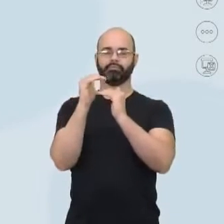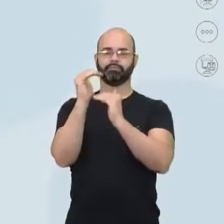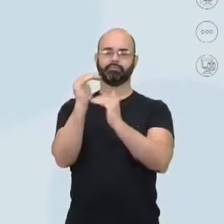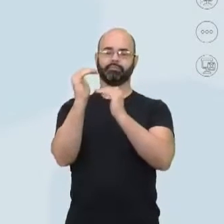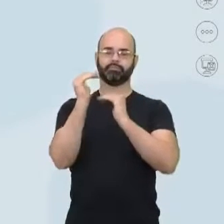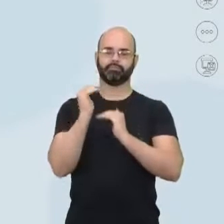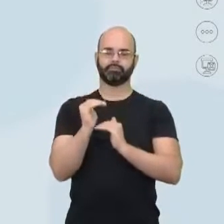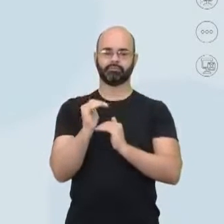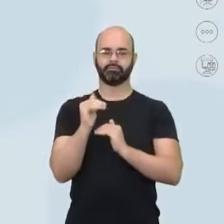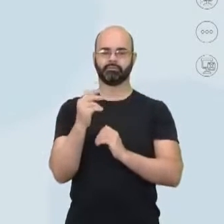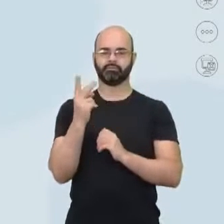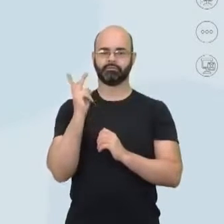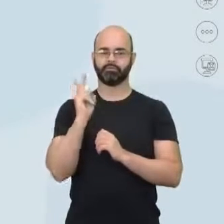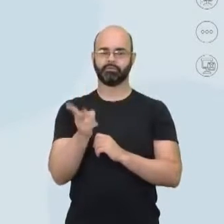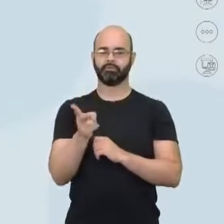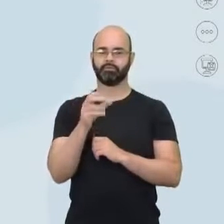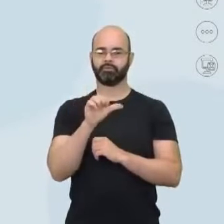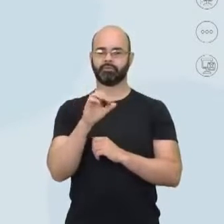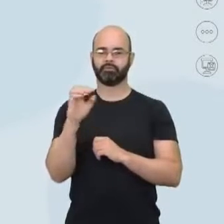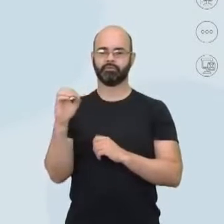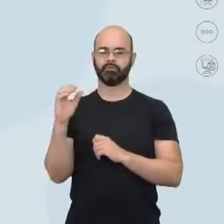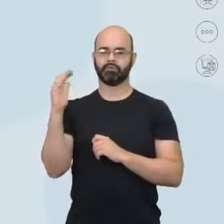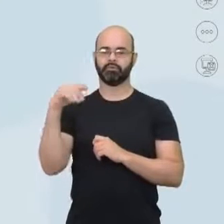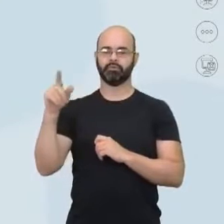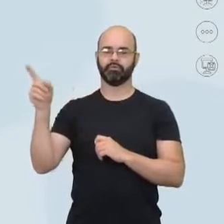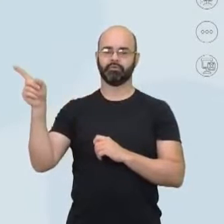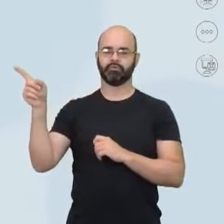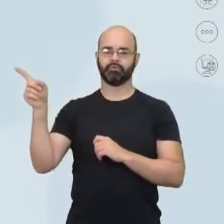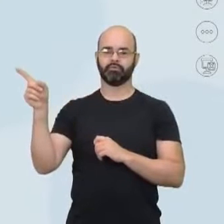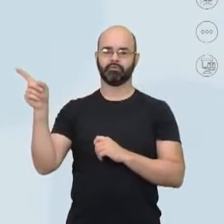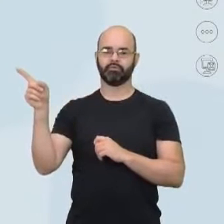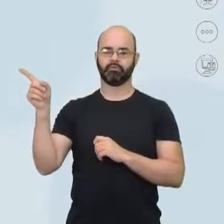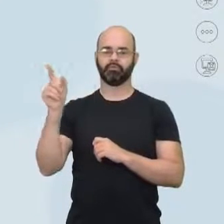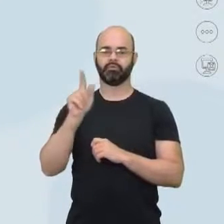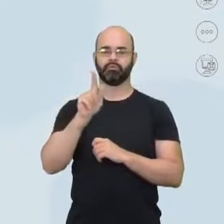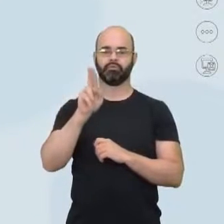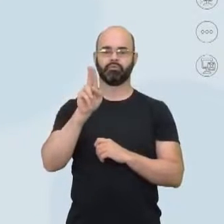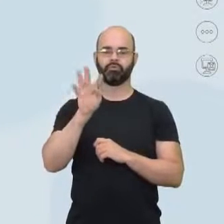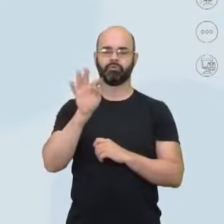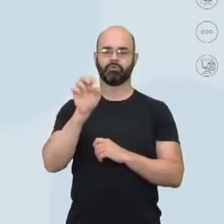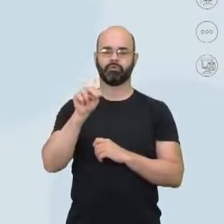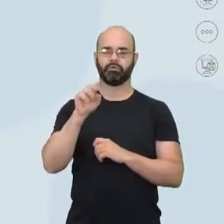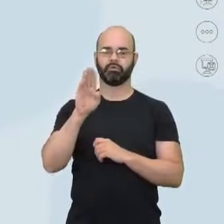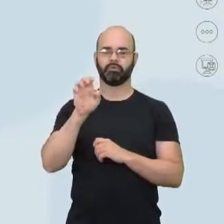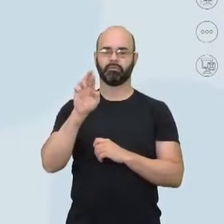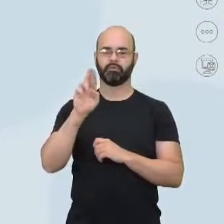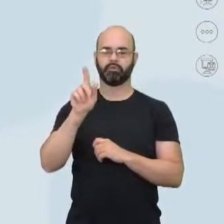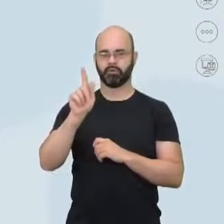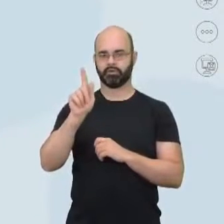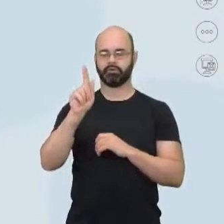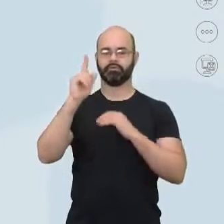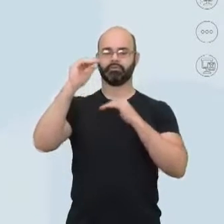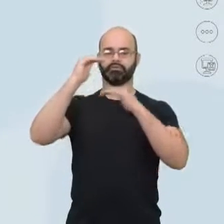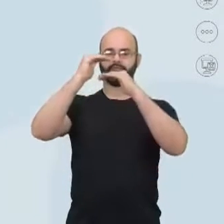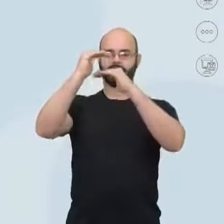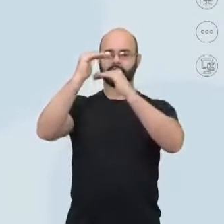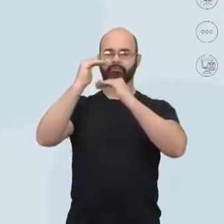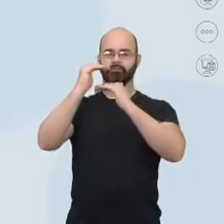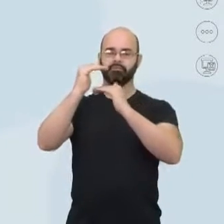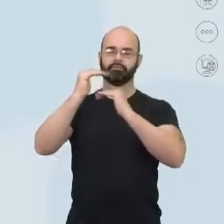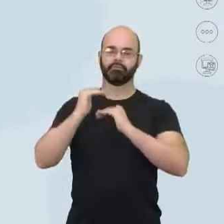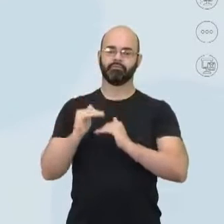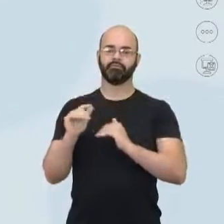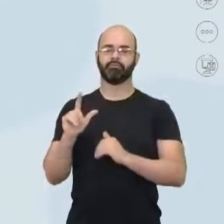temos 2.900 quilômetros da descontinuidade de Gutenberg, entre o manto e o núcleo, e a descontinuidade de